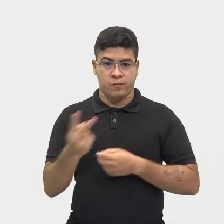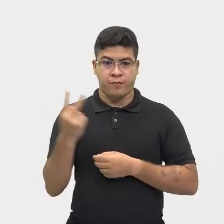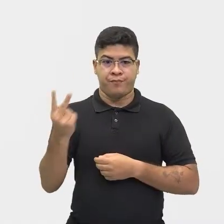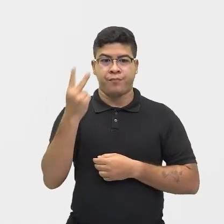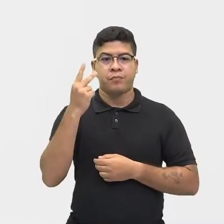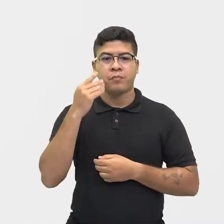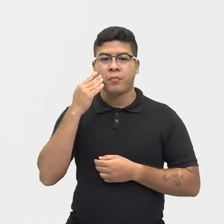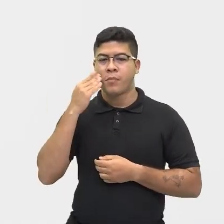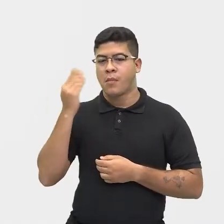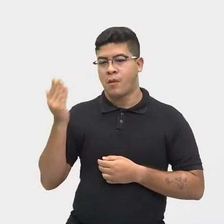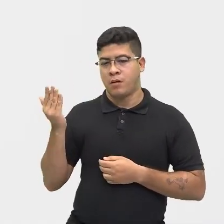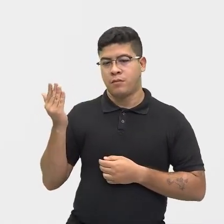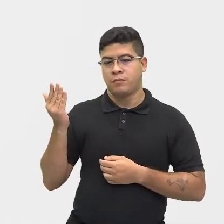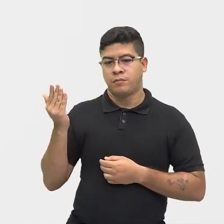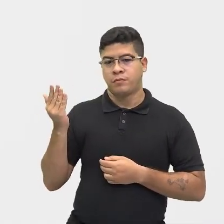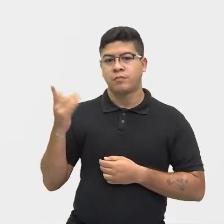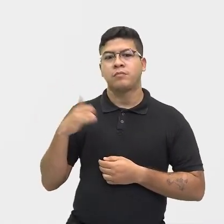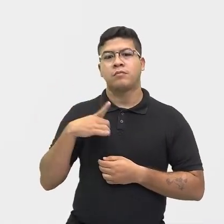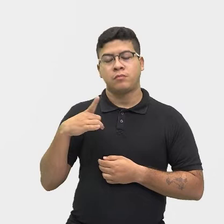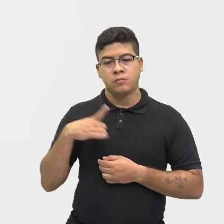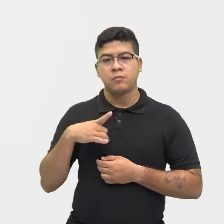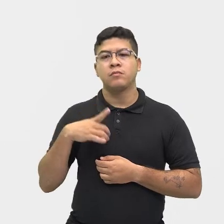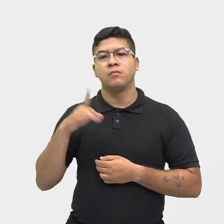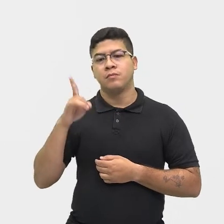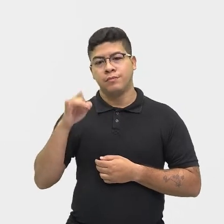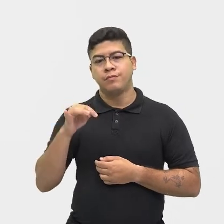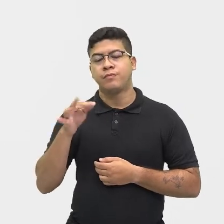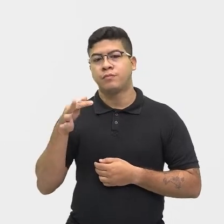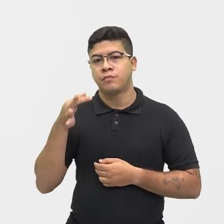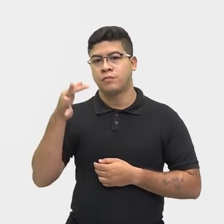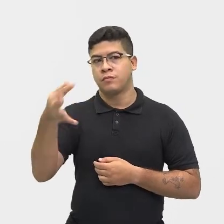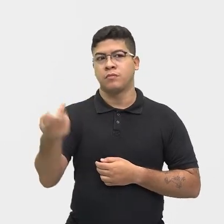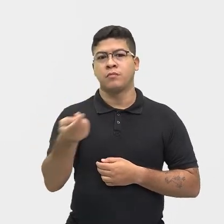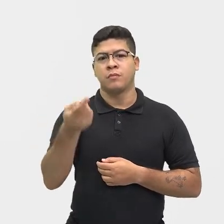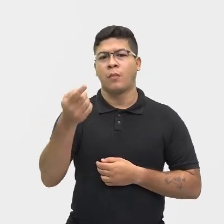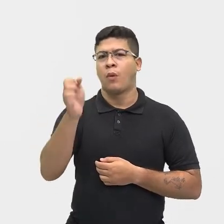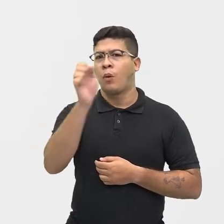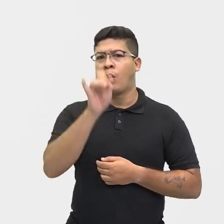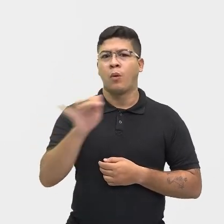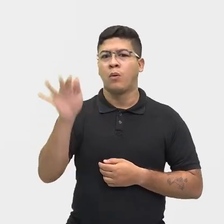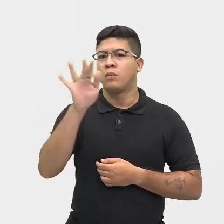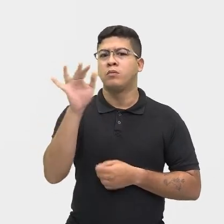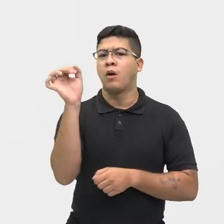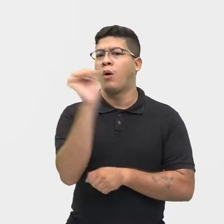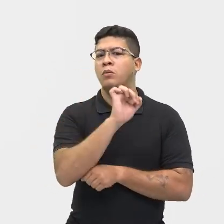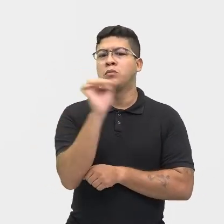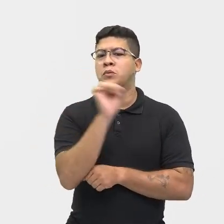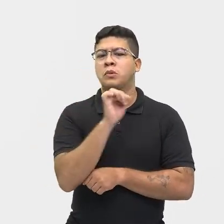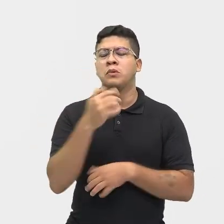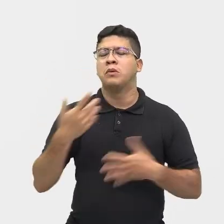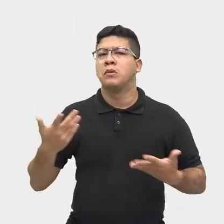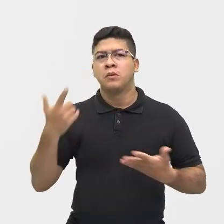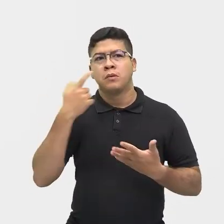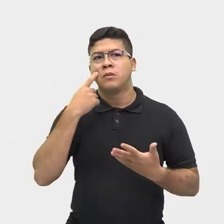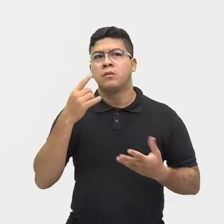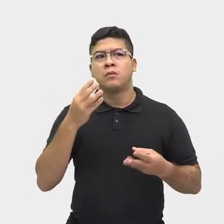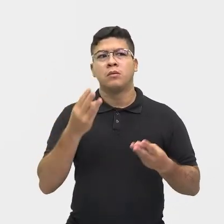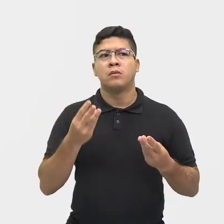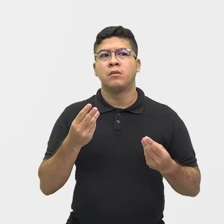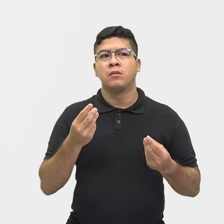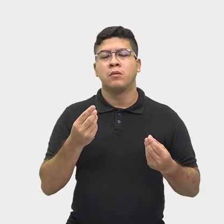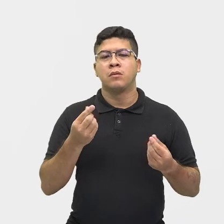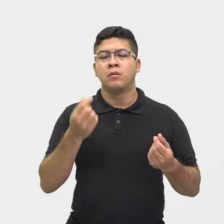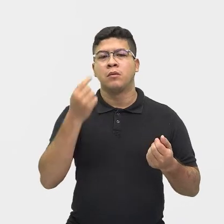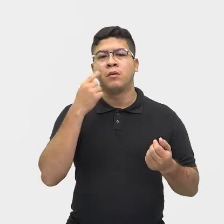aí. Uma tela futurista. Professor, cadê a imagem do carro aí? O senhor falou a respeito